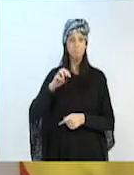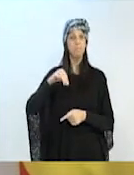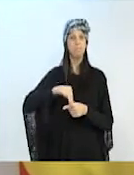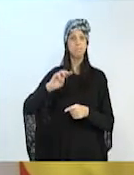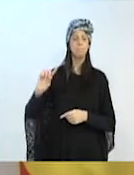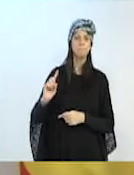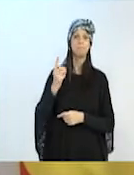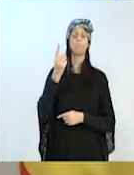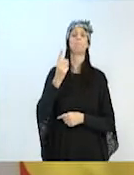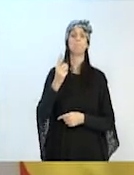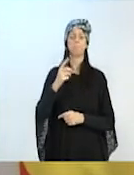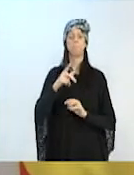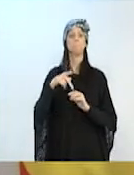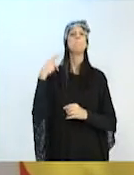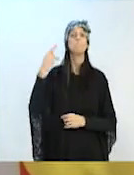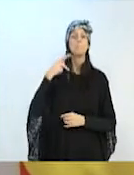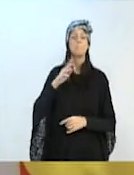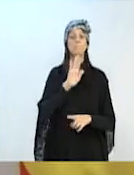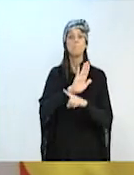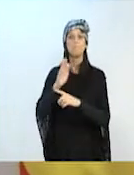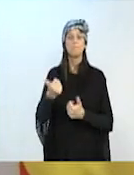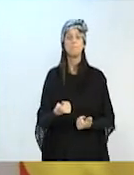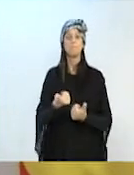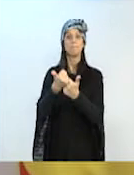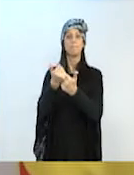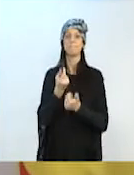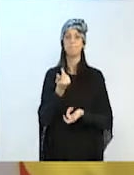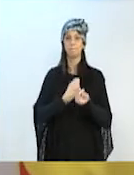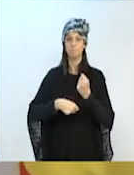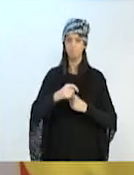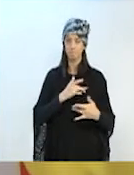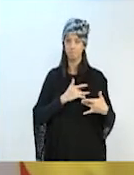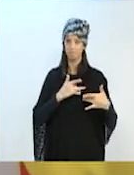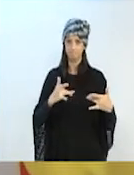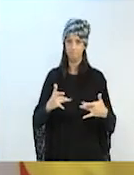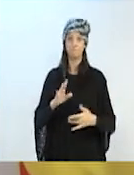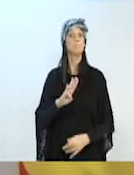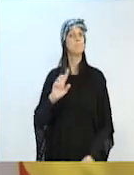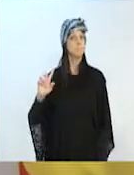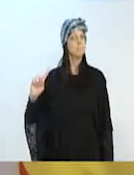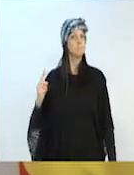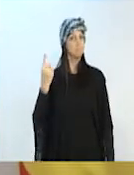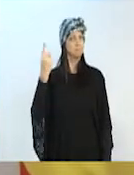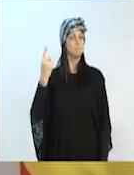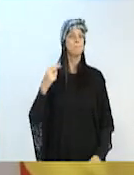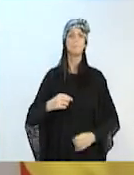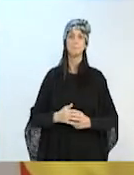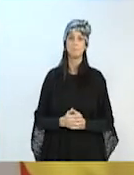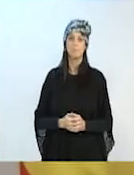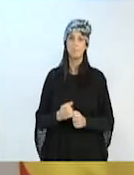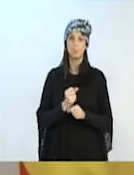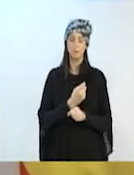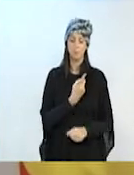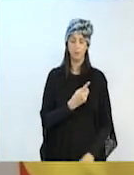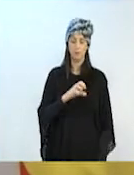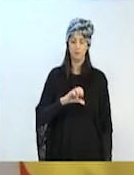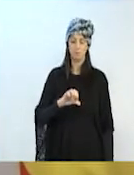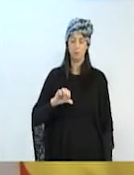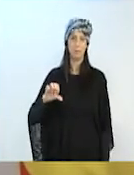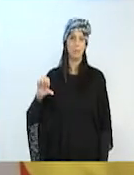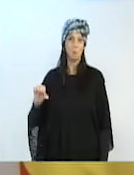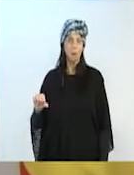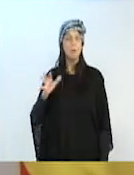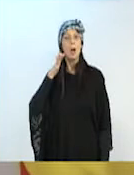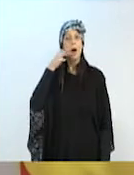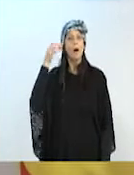municipal de apoio às iniciativas de economia solidária. Blumenau foi um dos primeiros. Em 99, a FURB criou